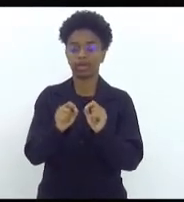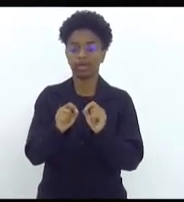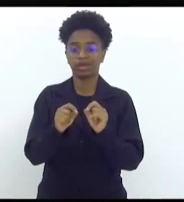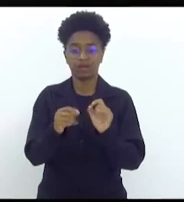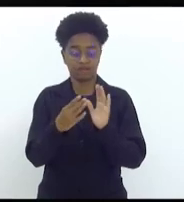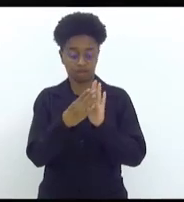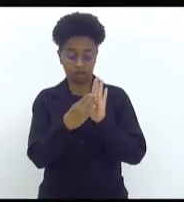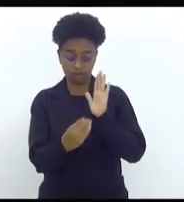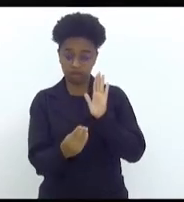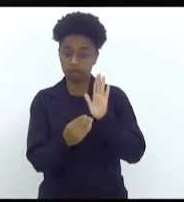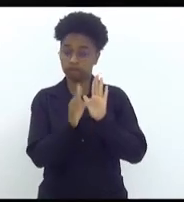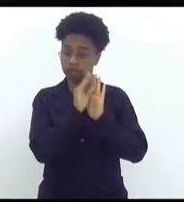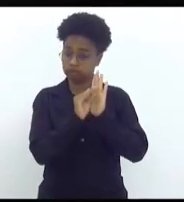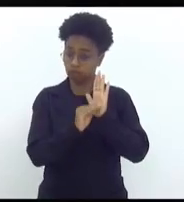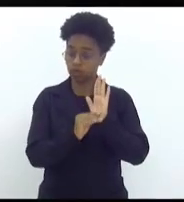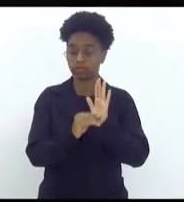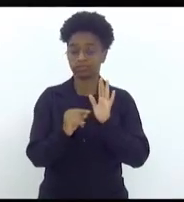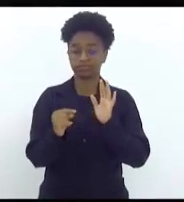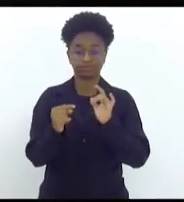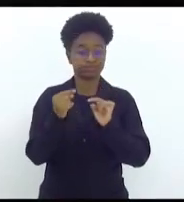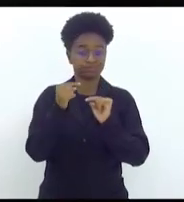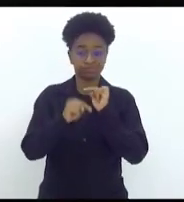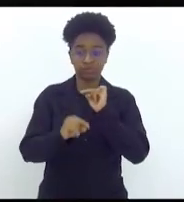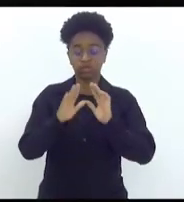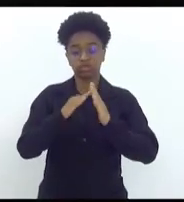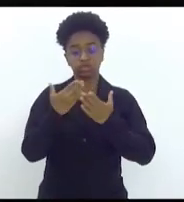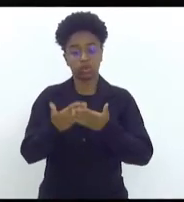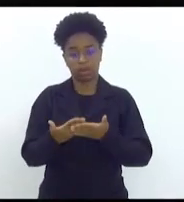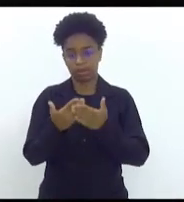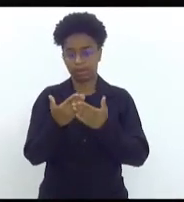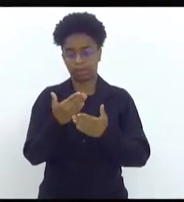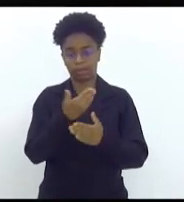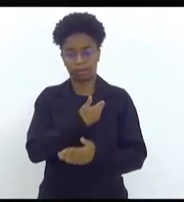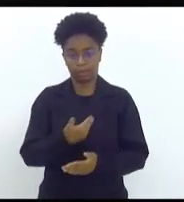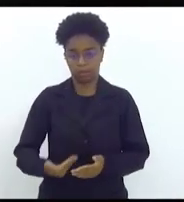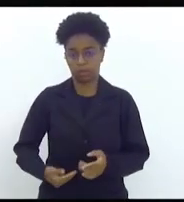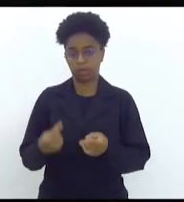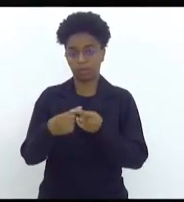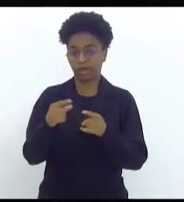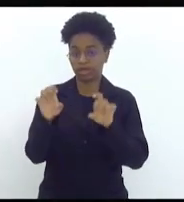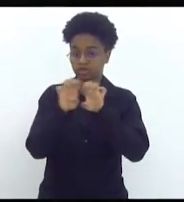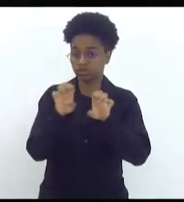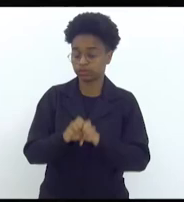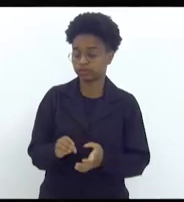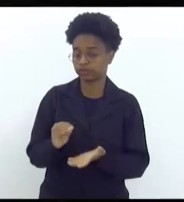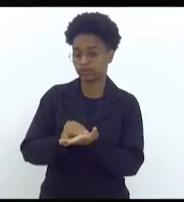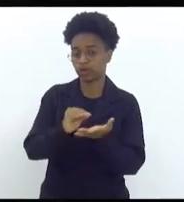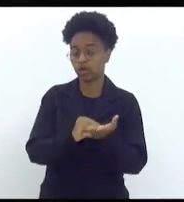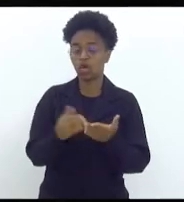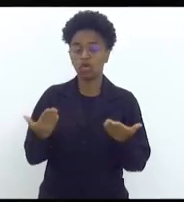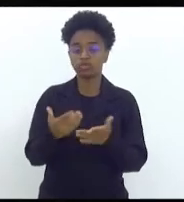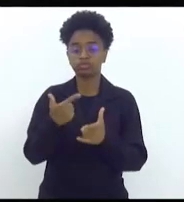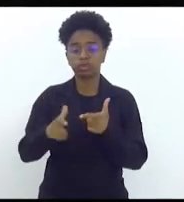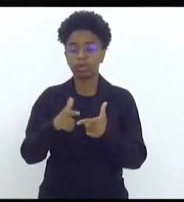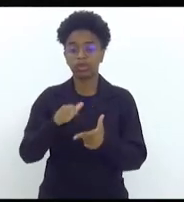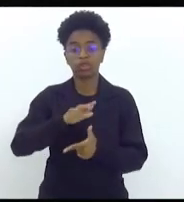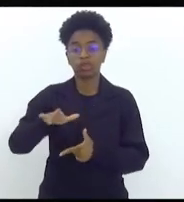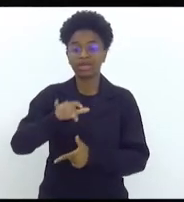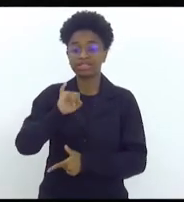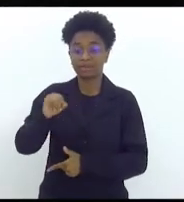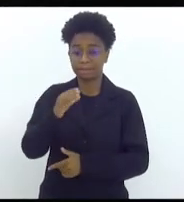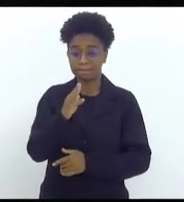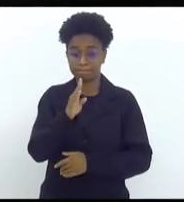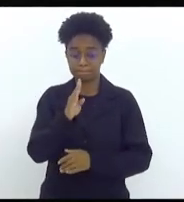numa realidade de escolas públicas sem estrutura o problema da escola hoje não é se o banheiro não tem gênero